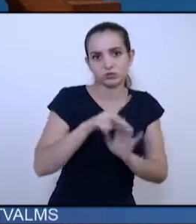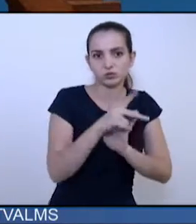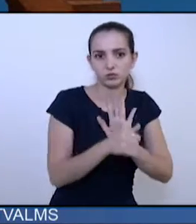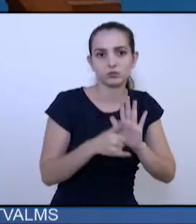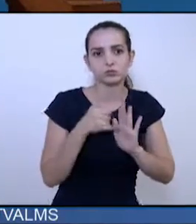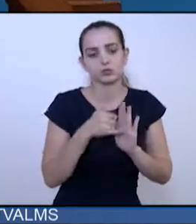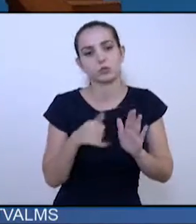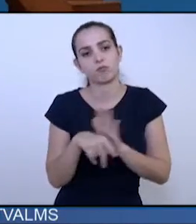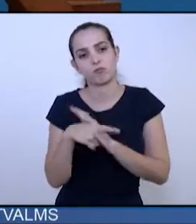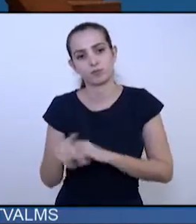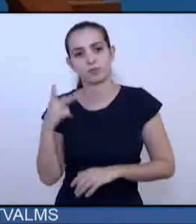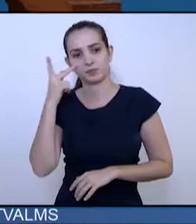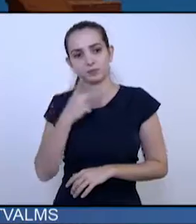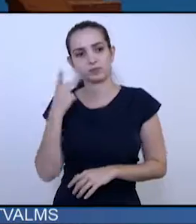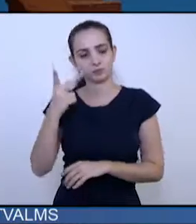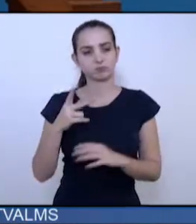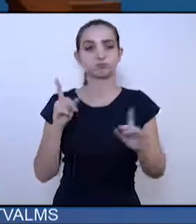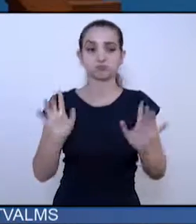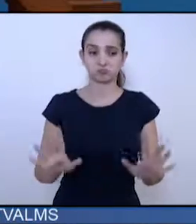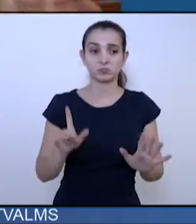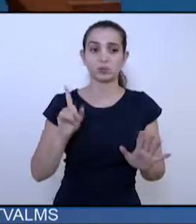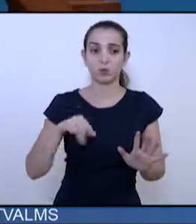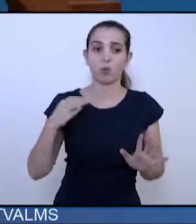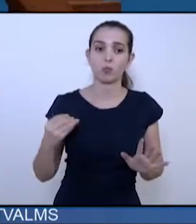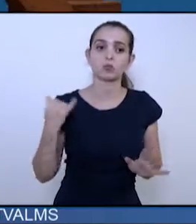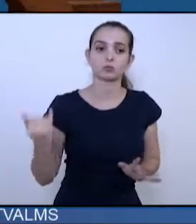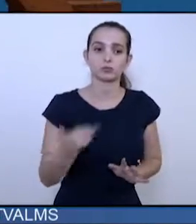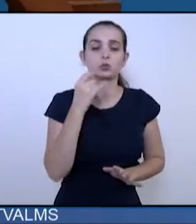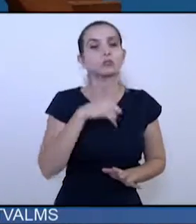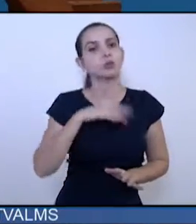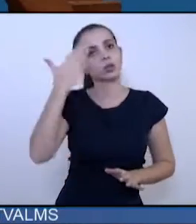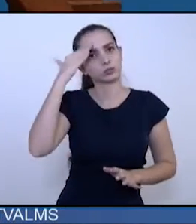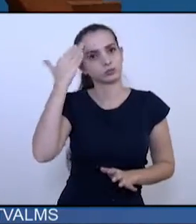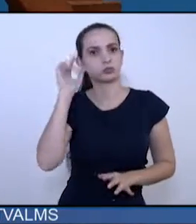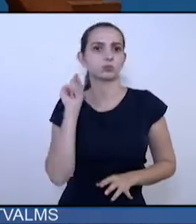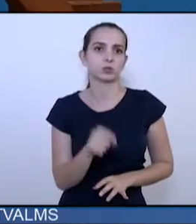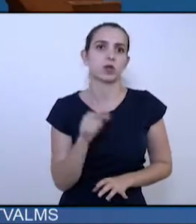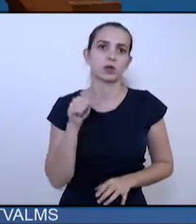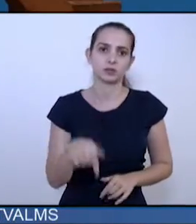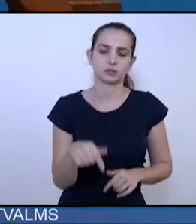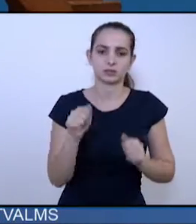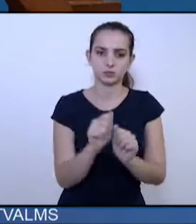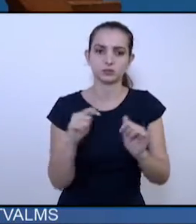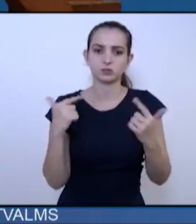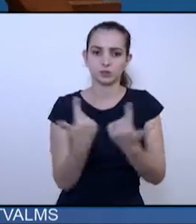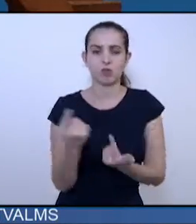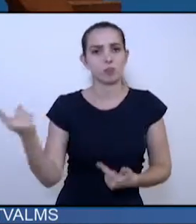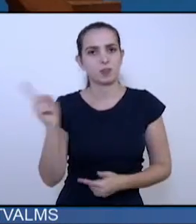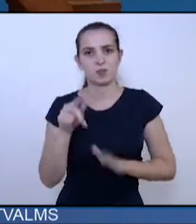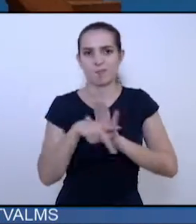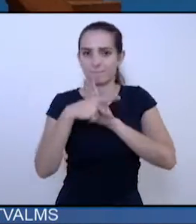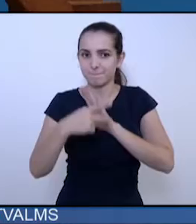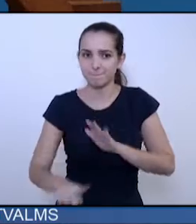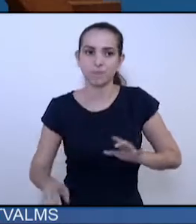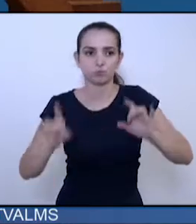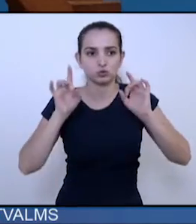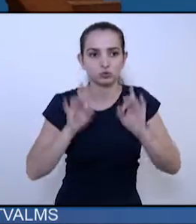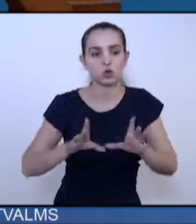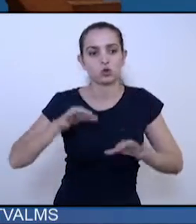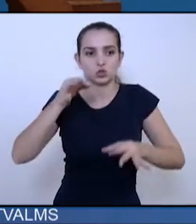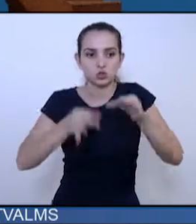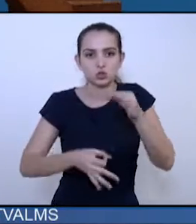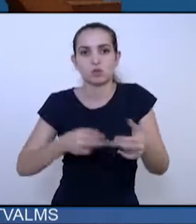viés político. Então, é muito importante a gente ter essa compreensão de que essa casa, ela não é jurídica, ela é uma